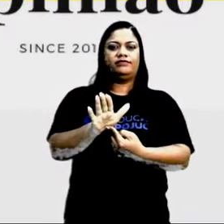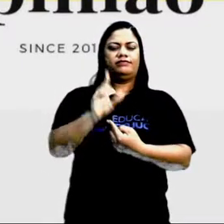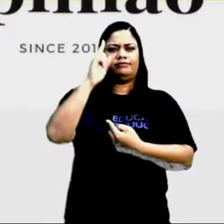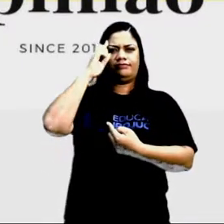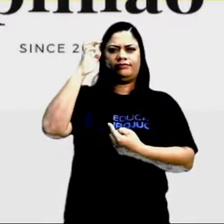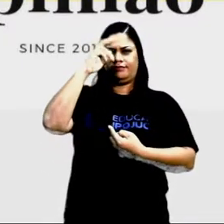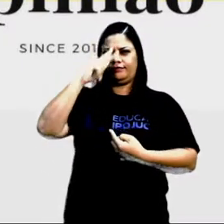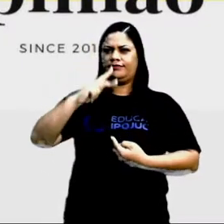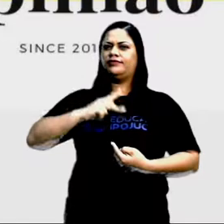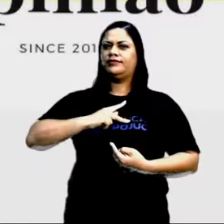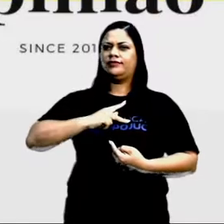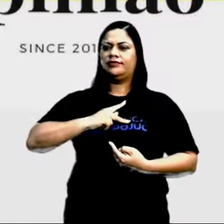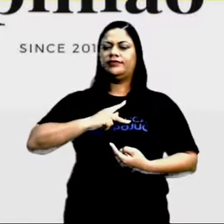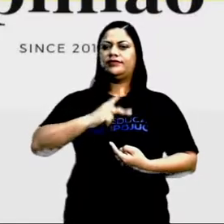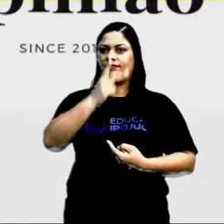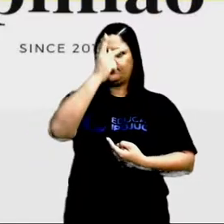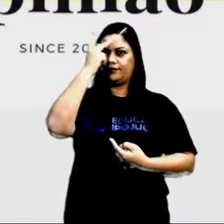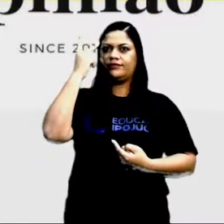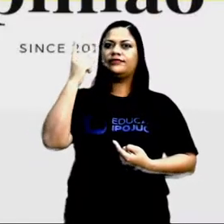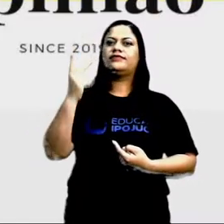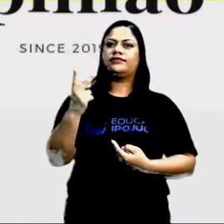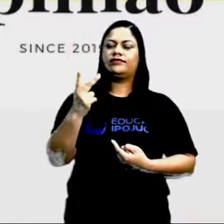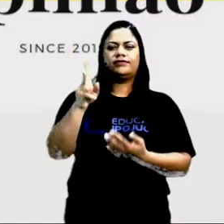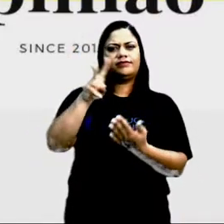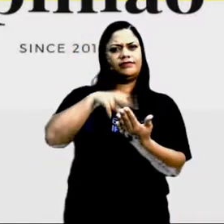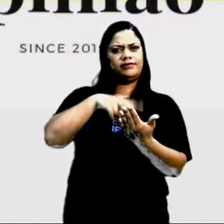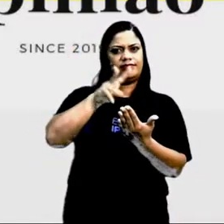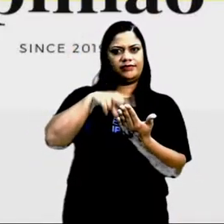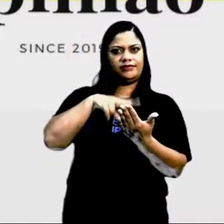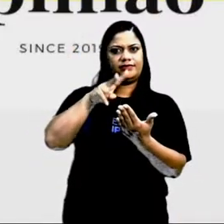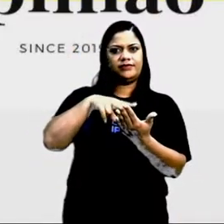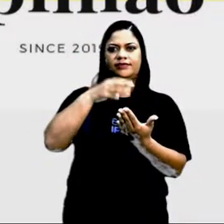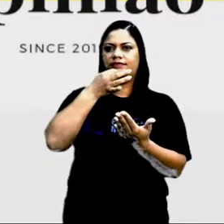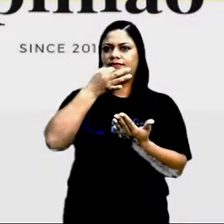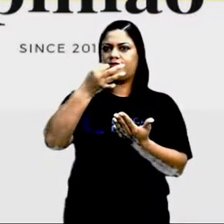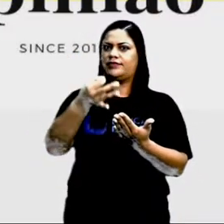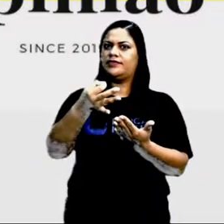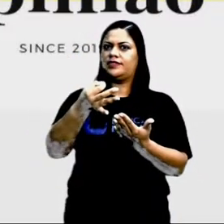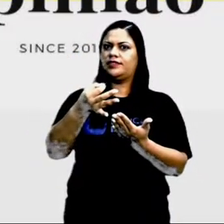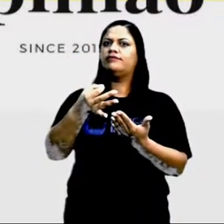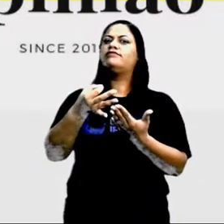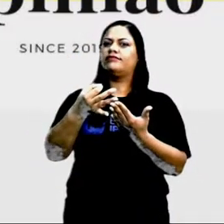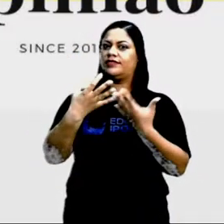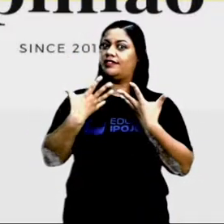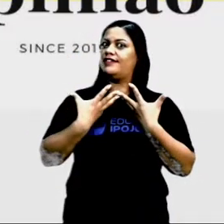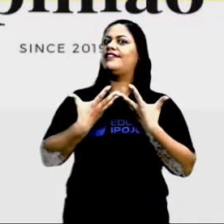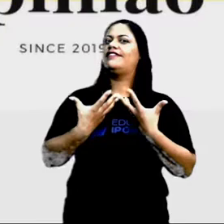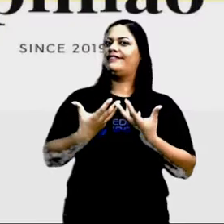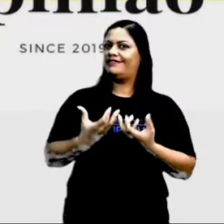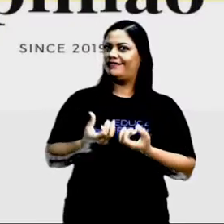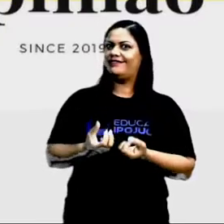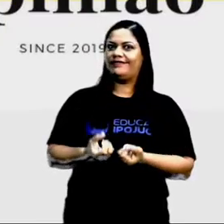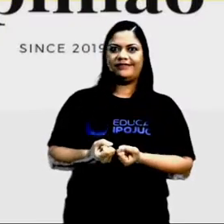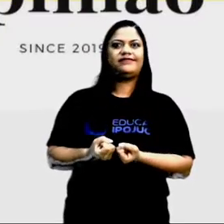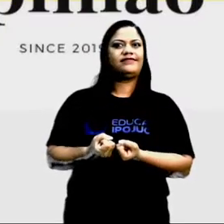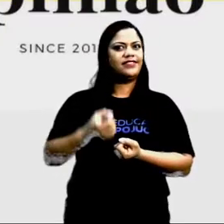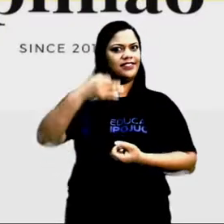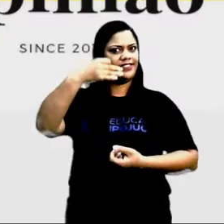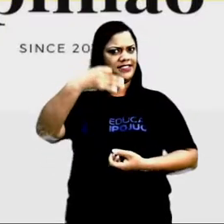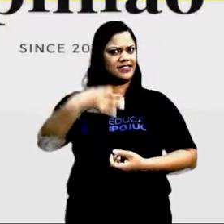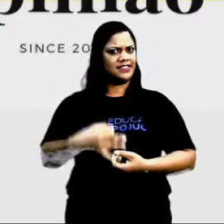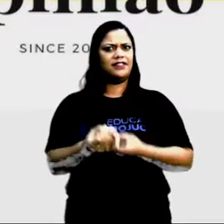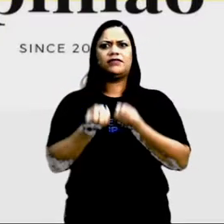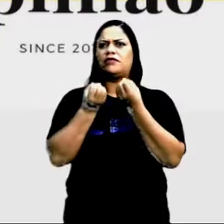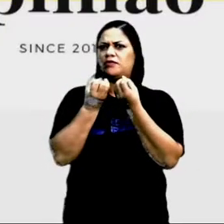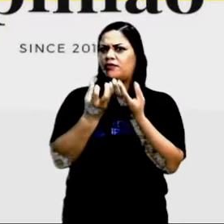vai tentar convencer o leitor, né, a pessoa que está lendo, de que aquilo que ele está falando é bom,